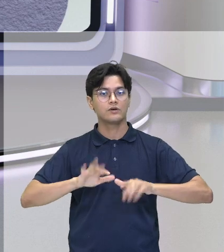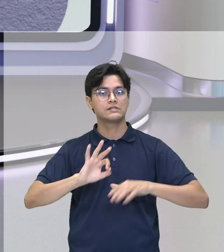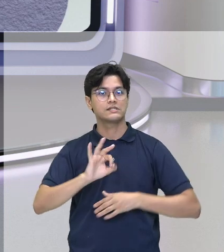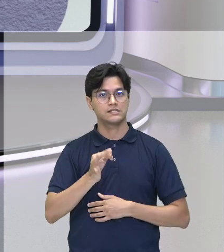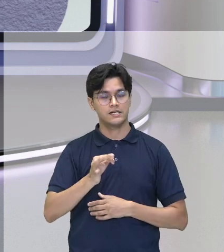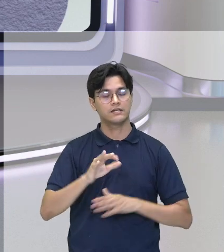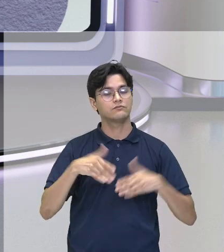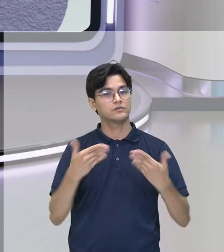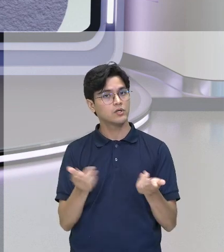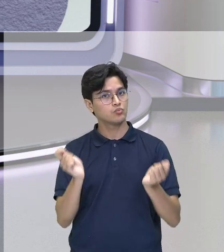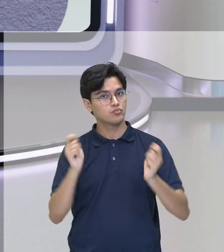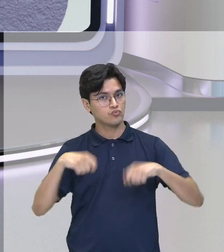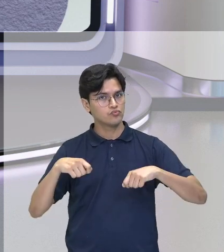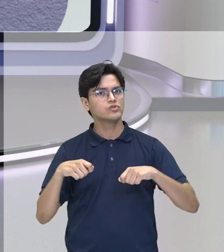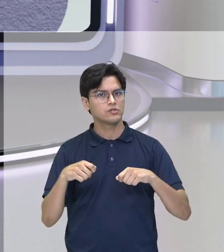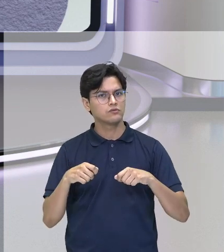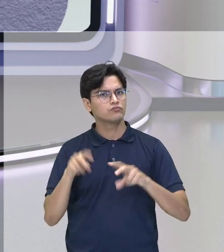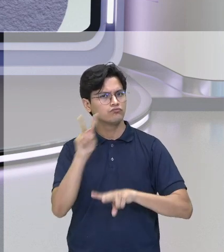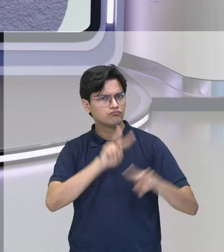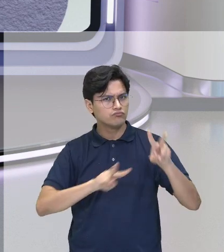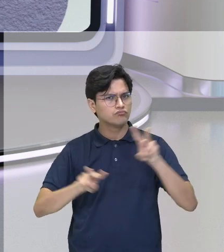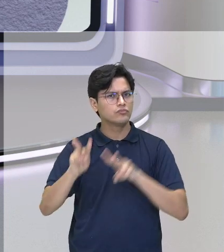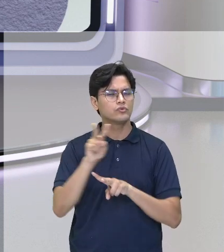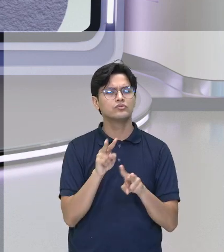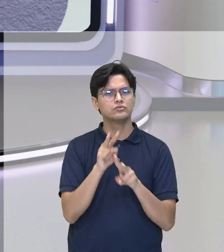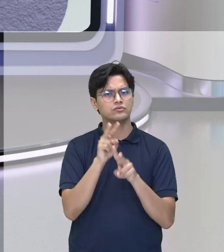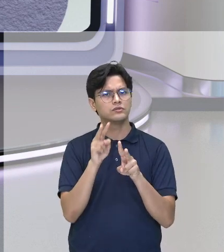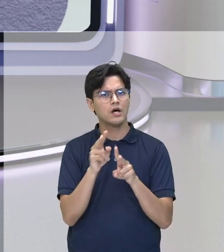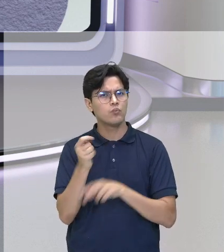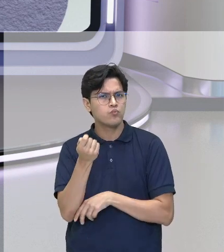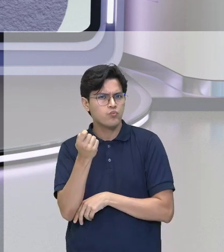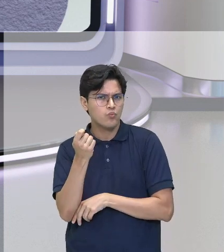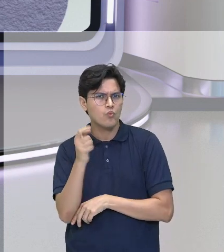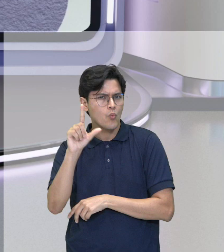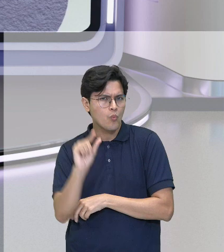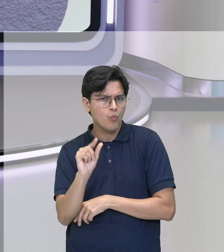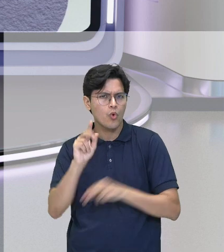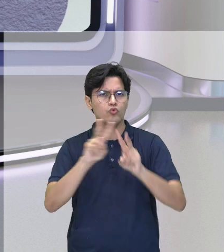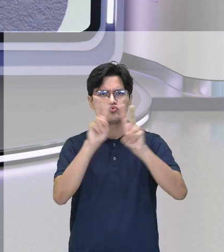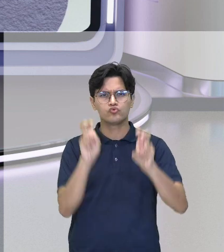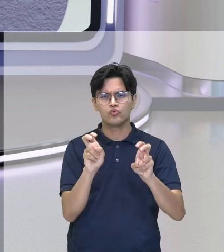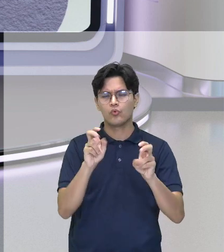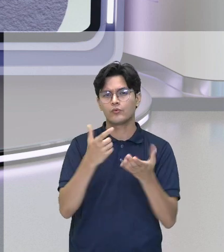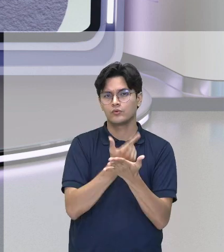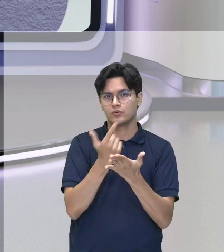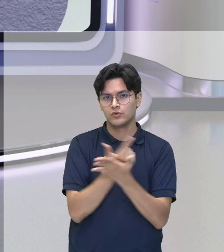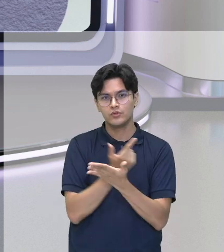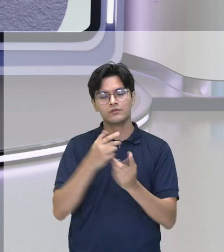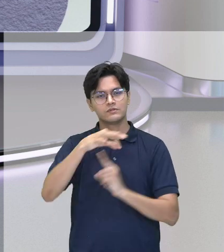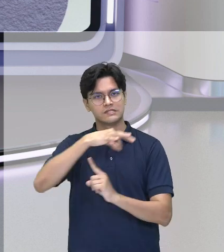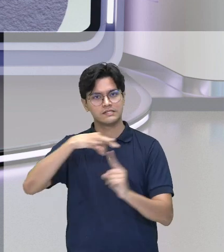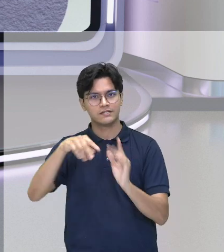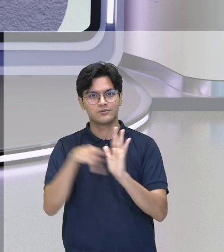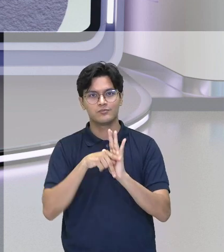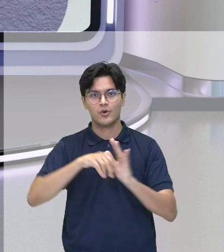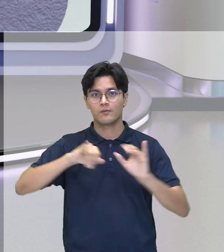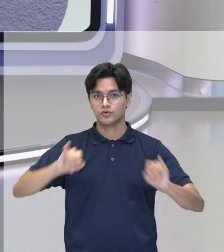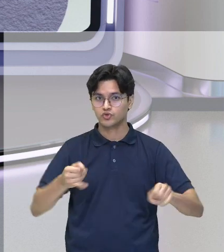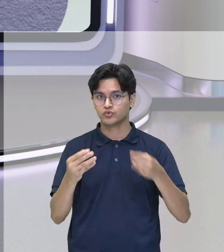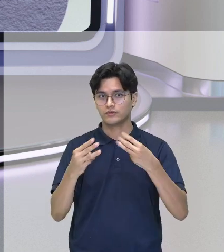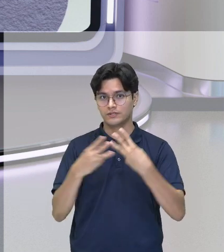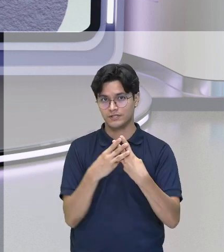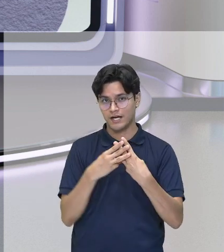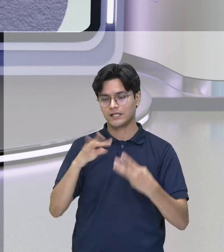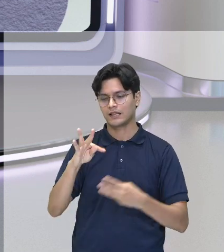visualizada sobre o livro sagrado dos judeus, que é a Tanakh, e que ela é dividida em 3 partes.